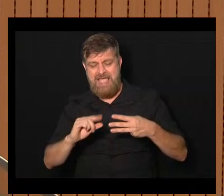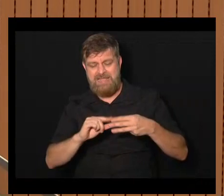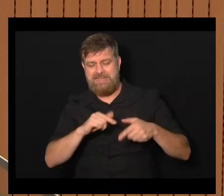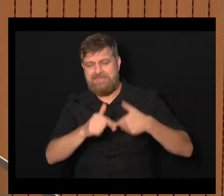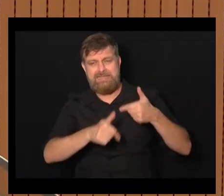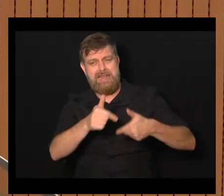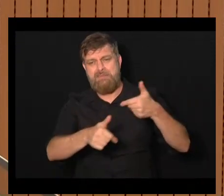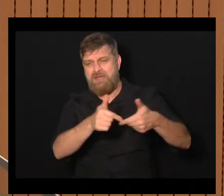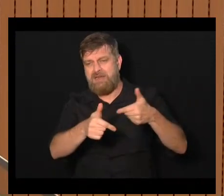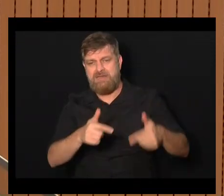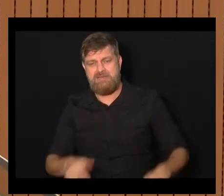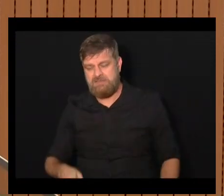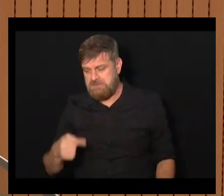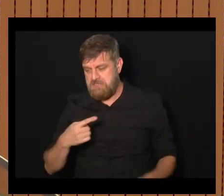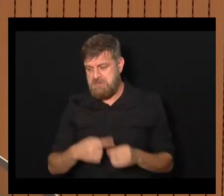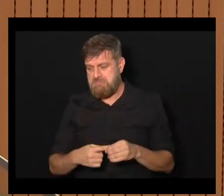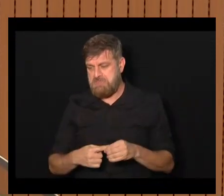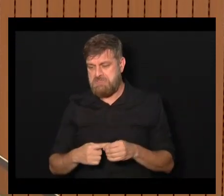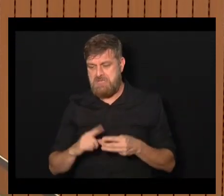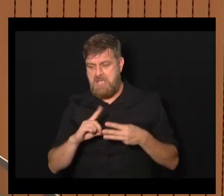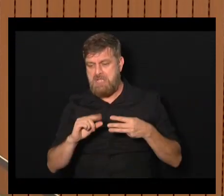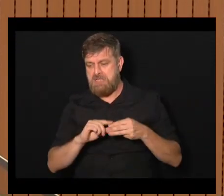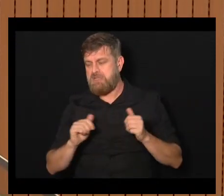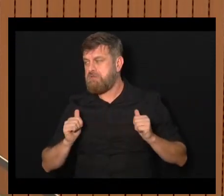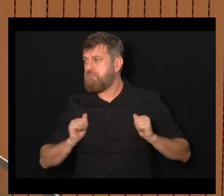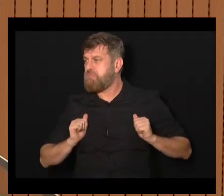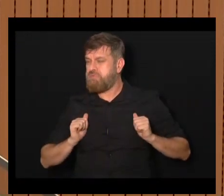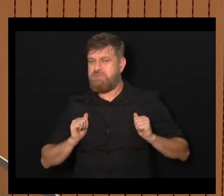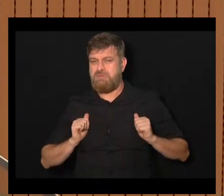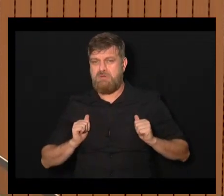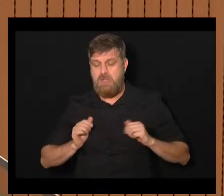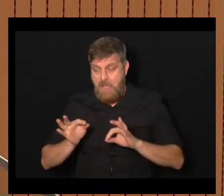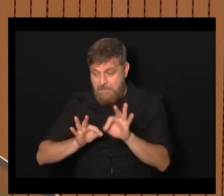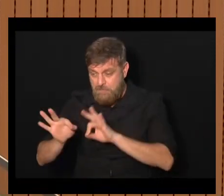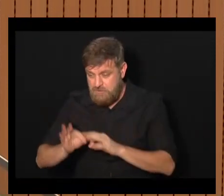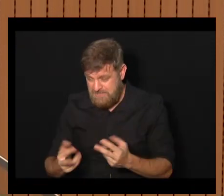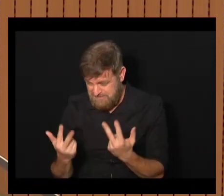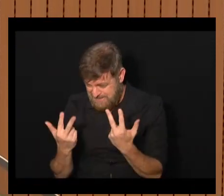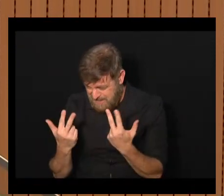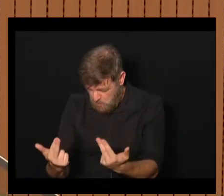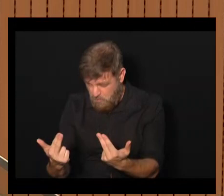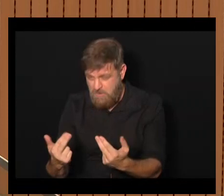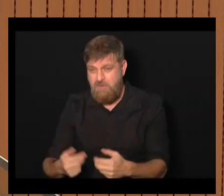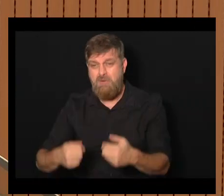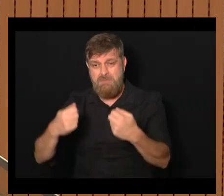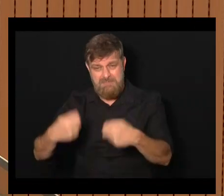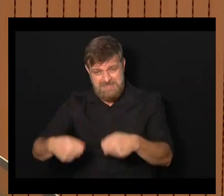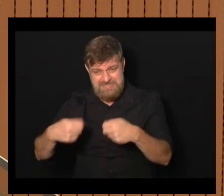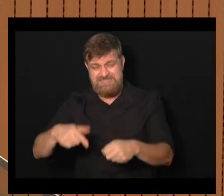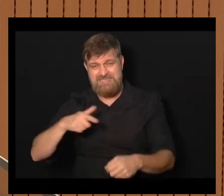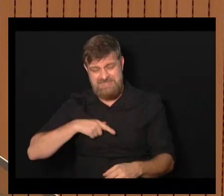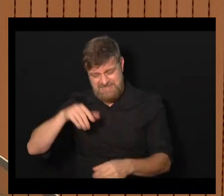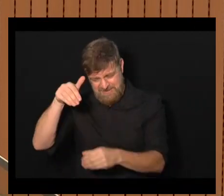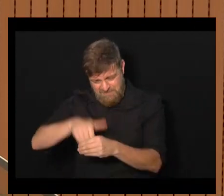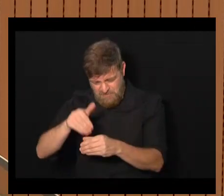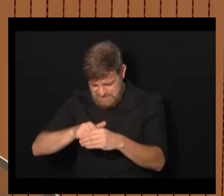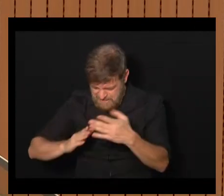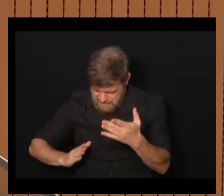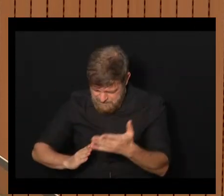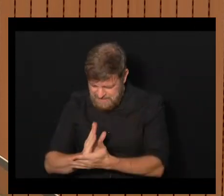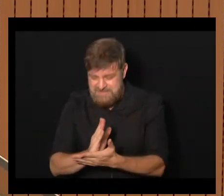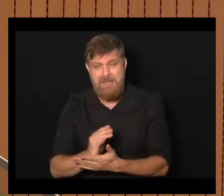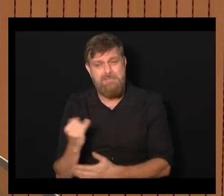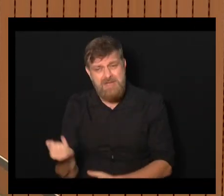trabalhar politicamente nessa cidade. Por isso que projetos dessa natureza têm a sua